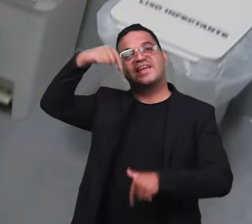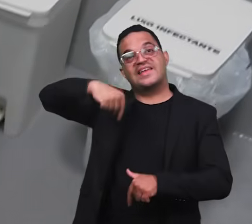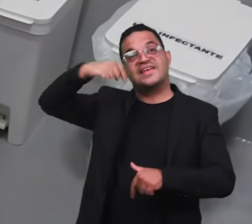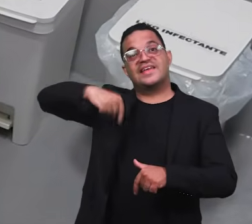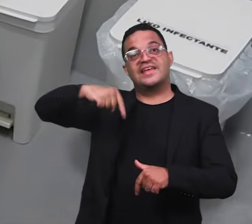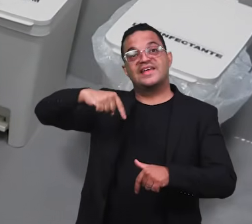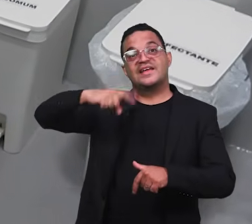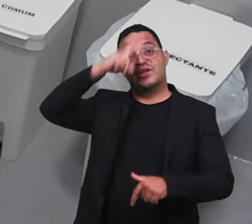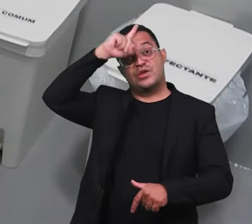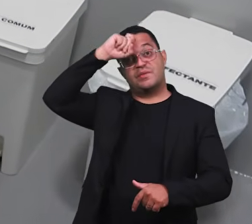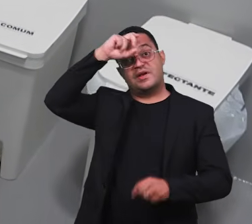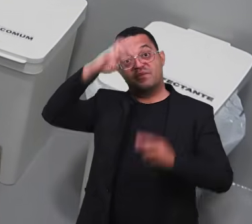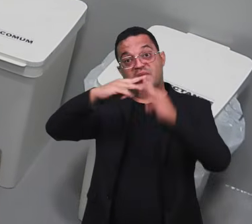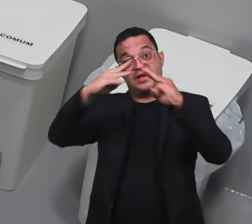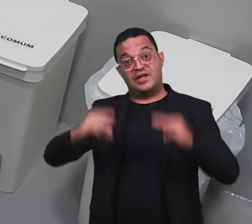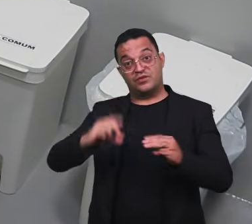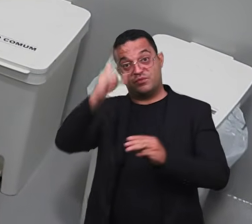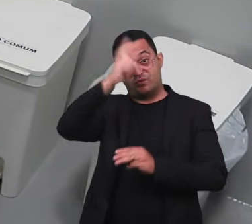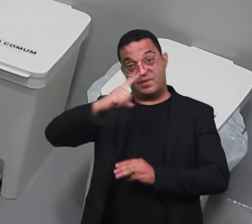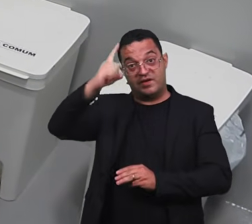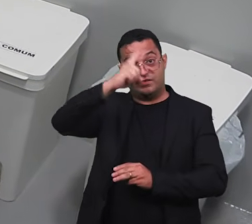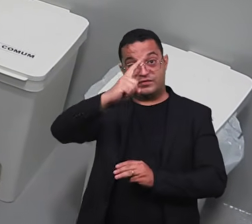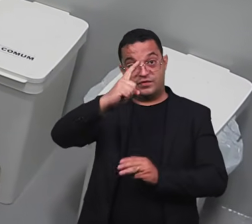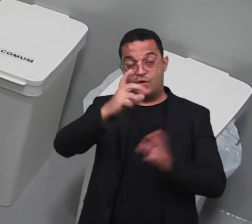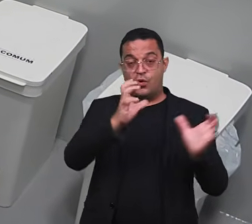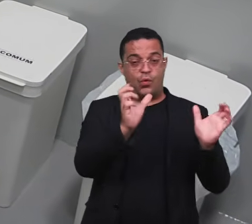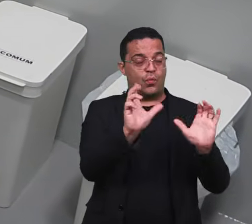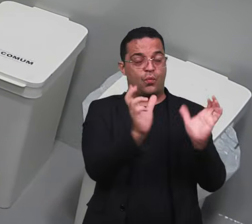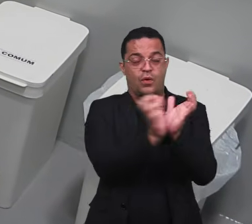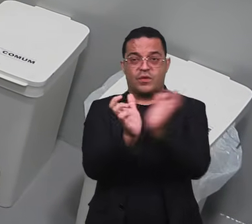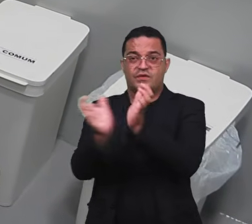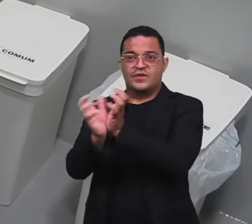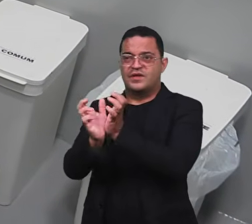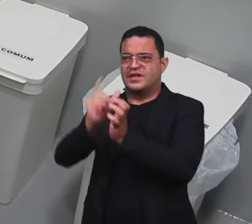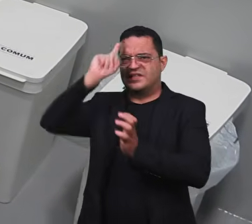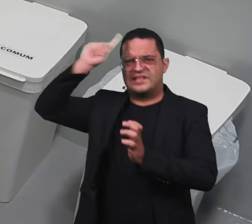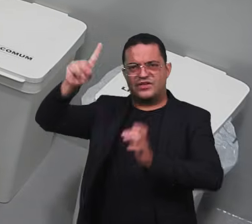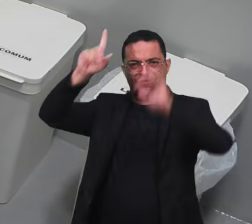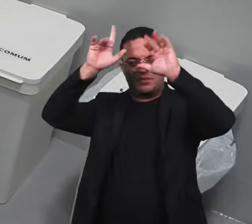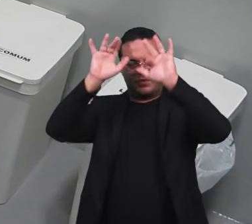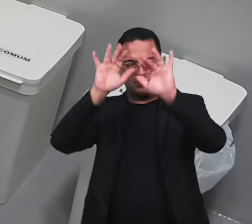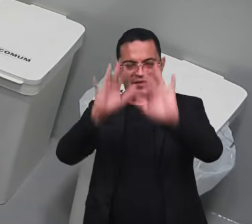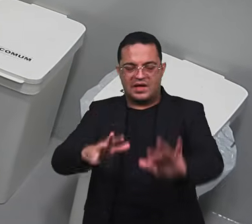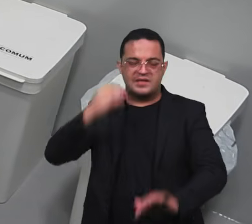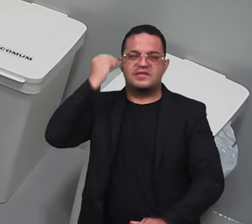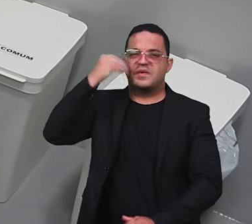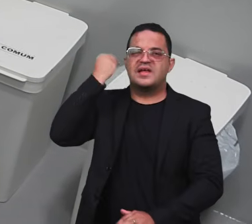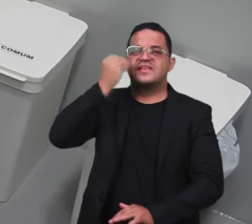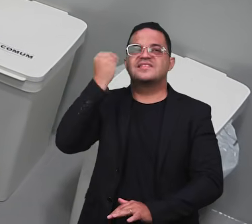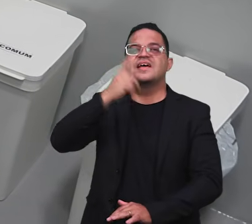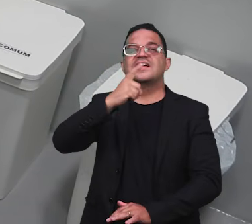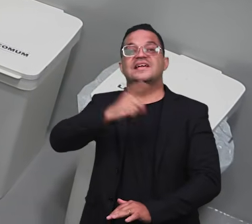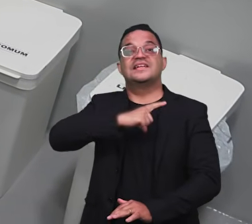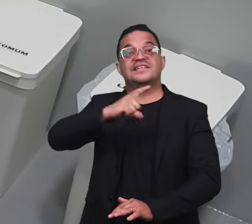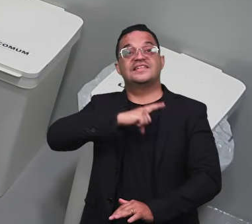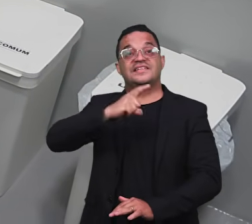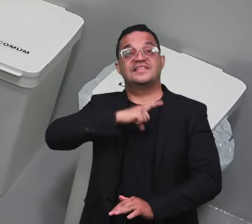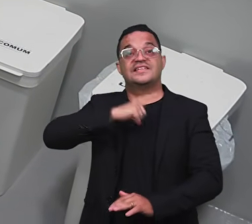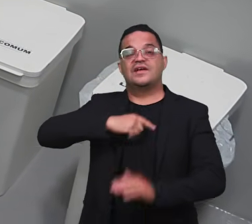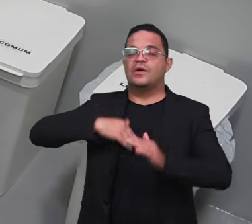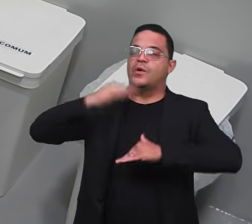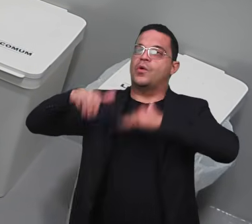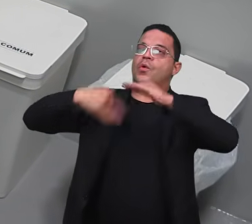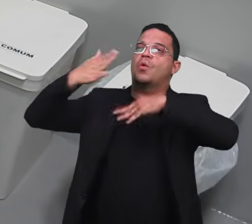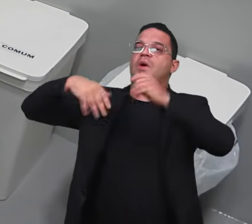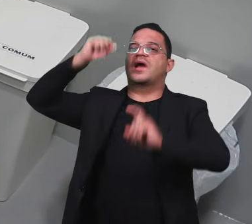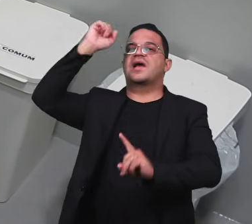a trabalhar aqui na unidade médica, aqui no Manaim, você vai receber do Senhor grandes experiências. Você